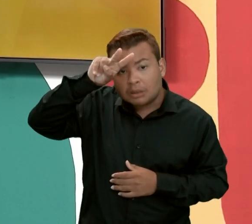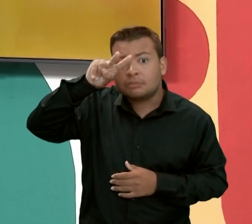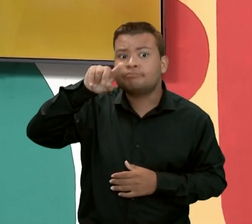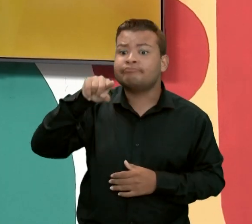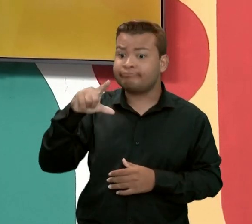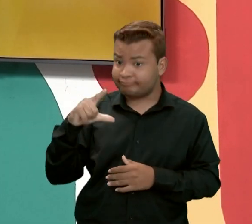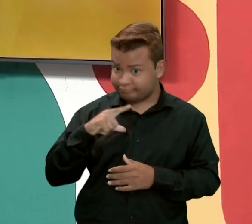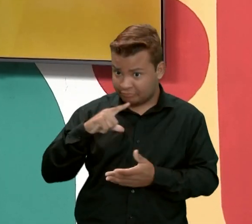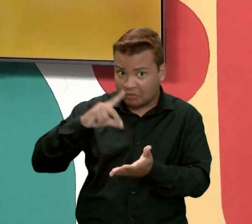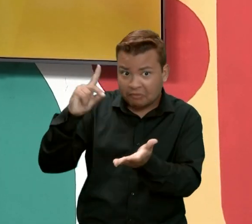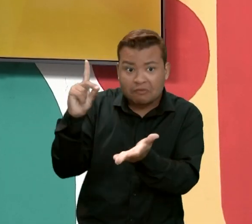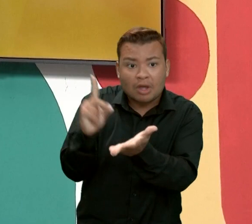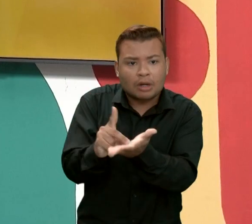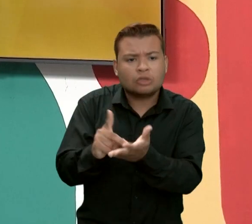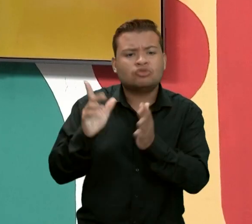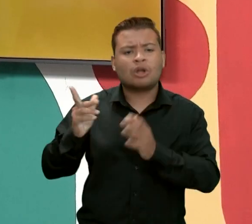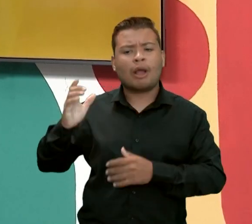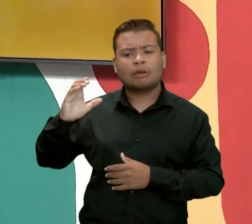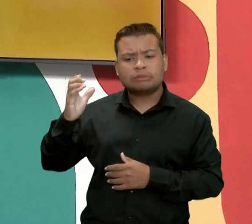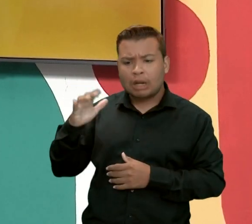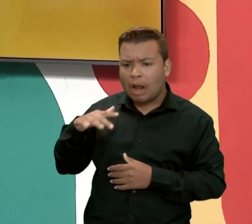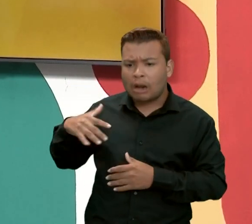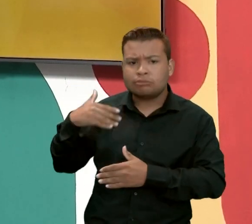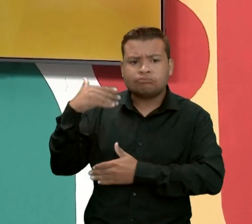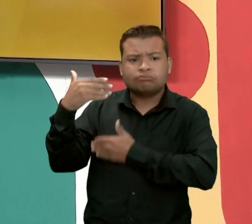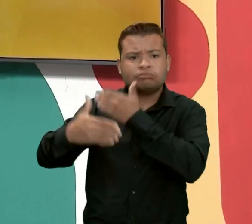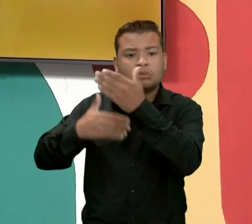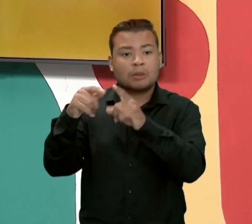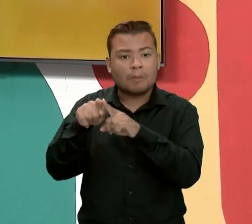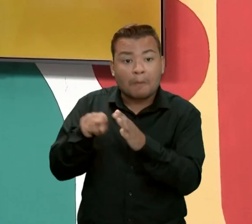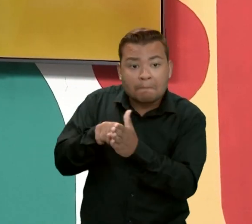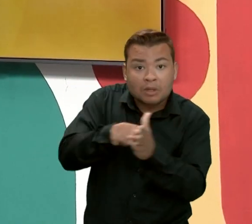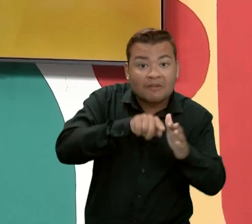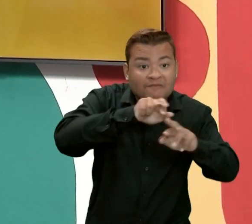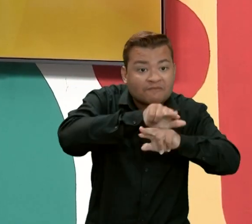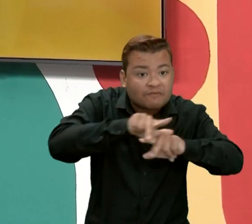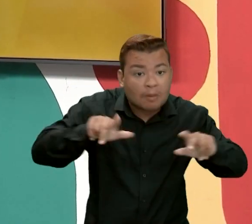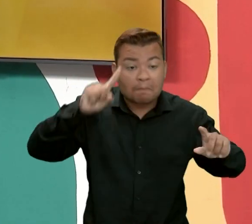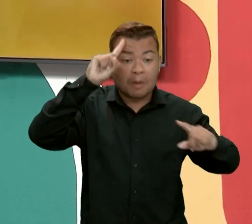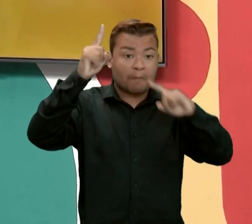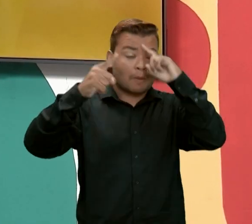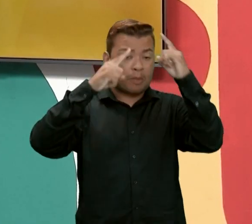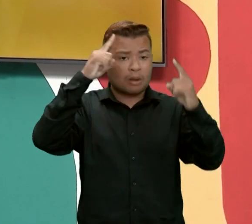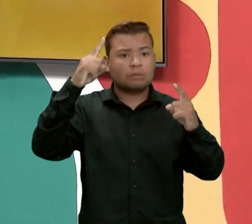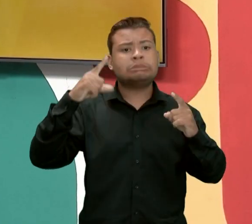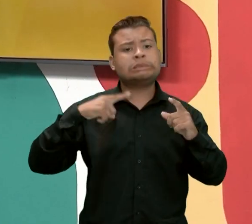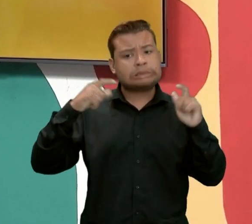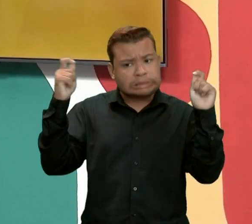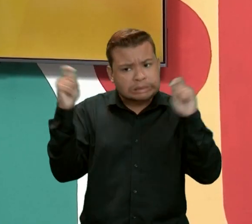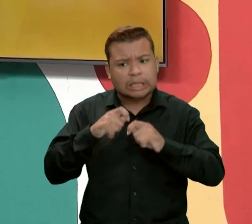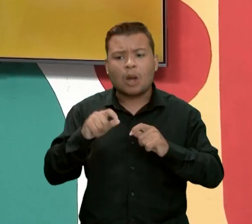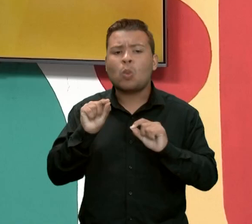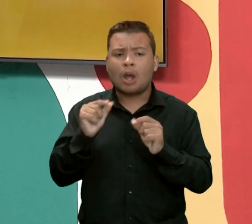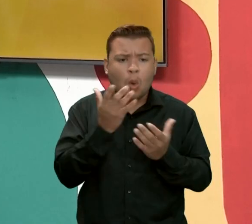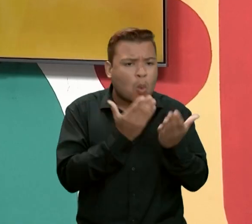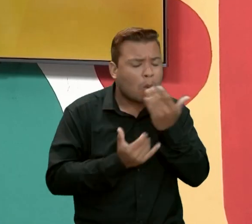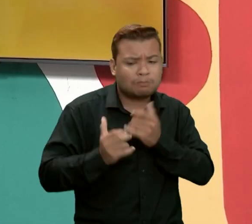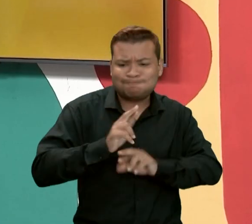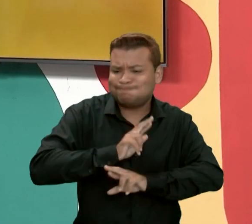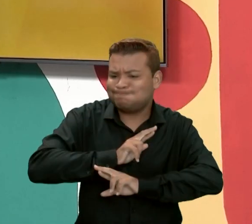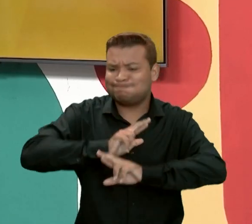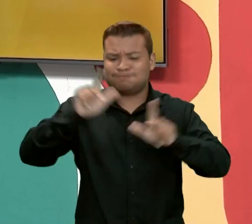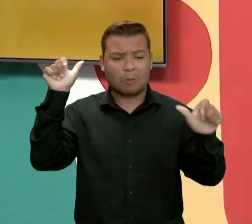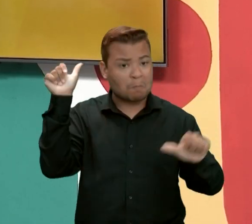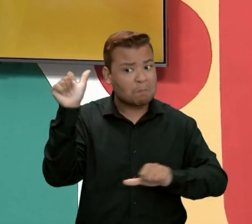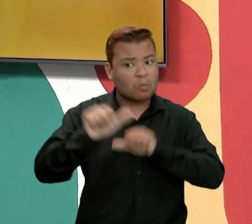existem. Avanços científicos e pesquisas inovadoras podem gerar uma revolução alimentar. Fique